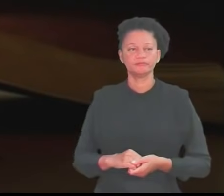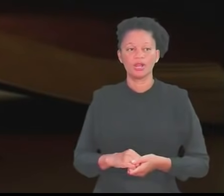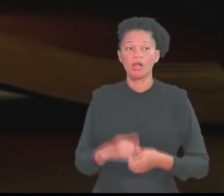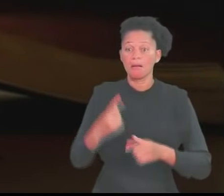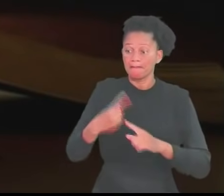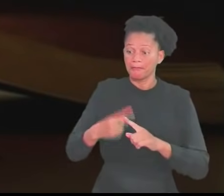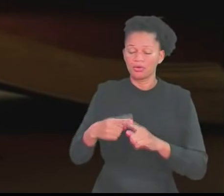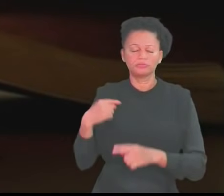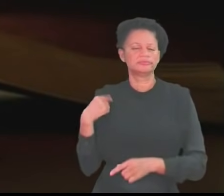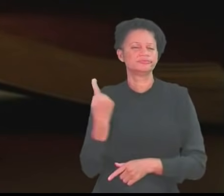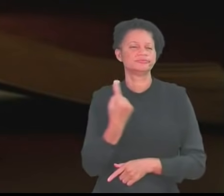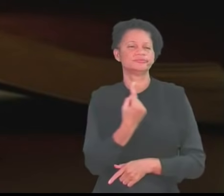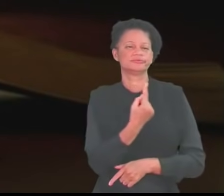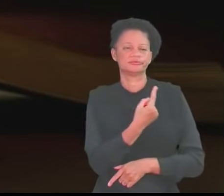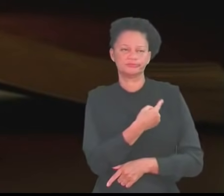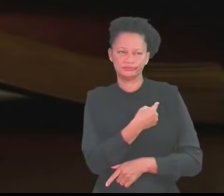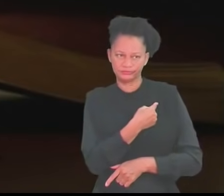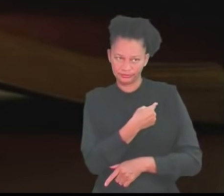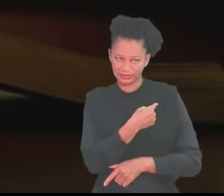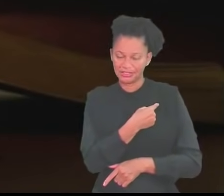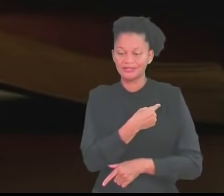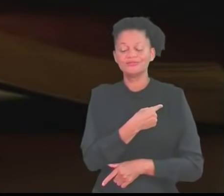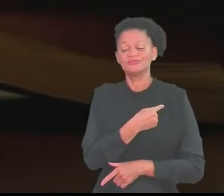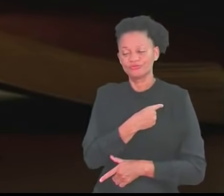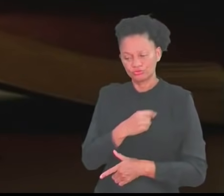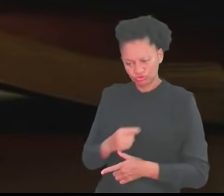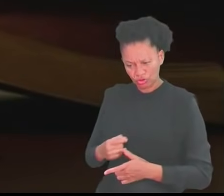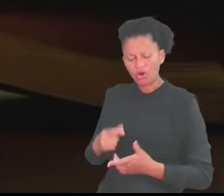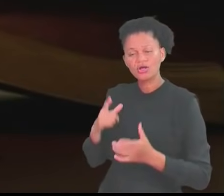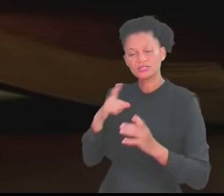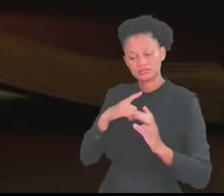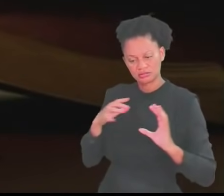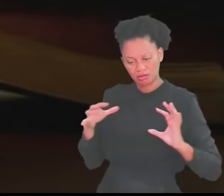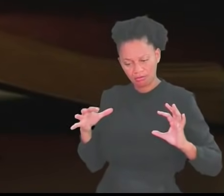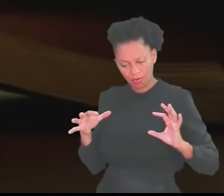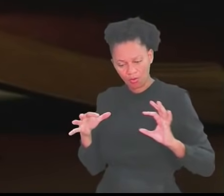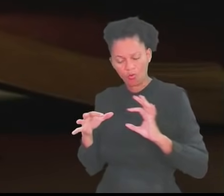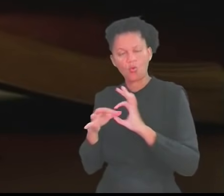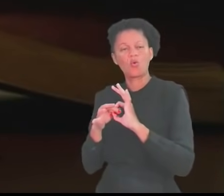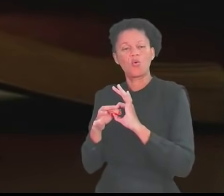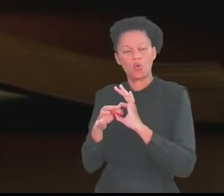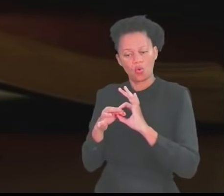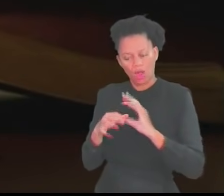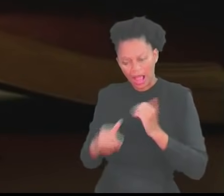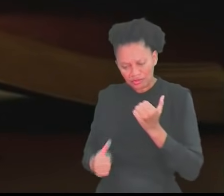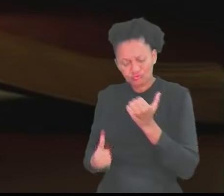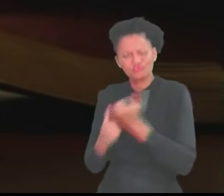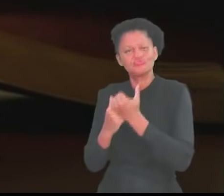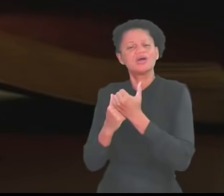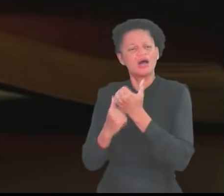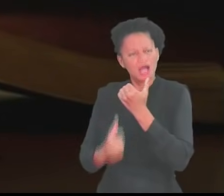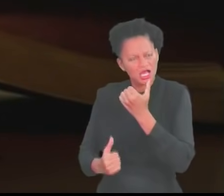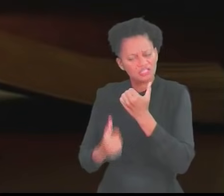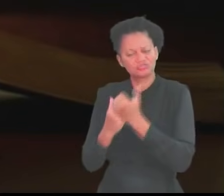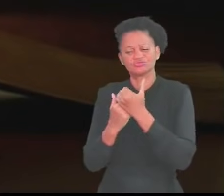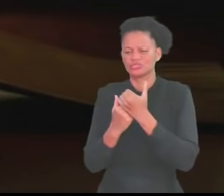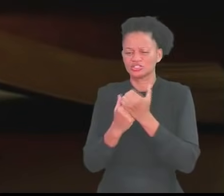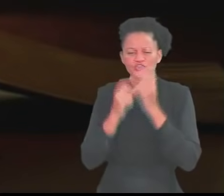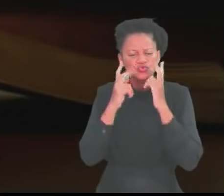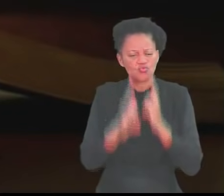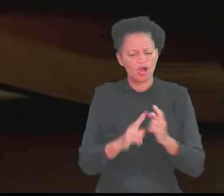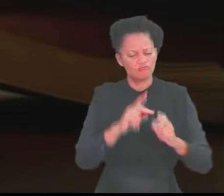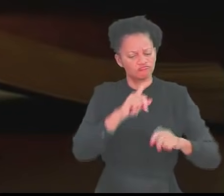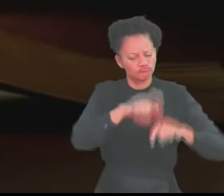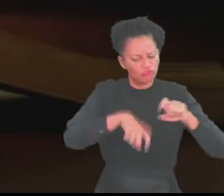Porque nós somos cooperadores de Deus, vós sois lavoura de